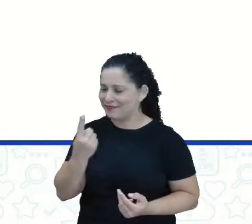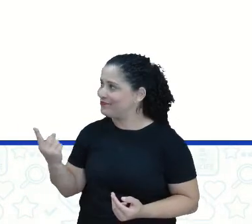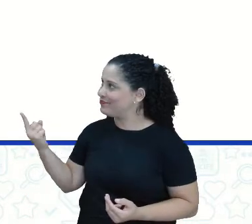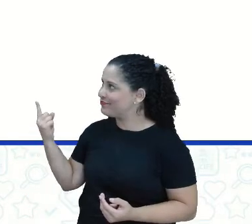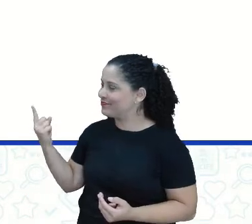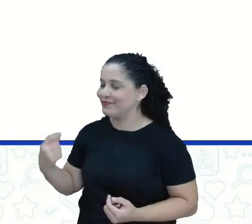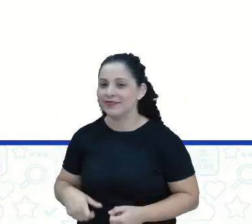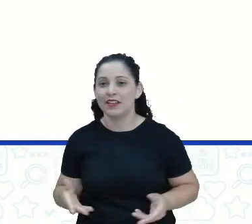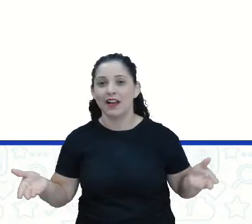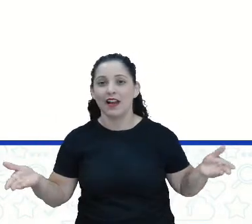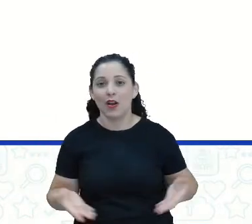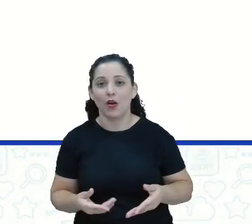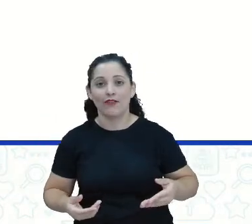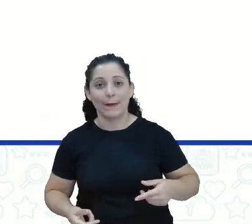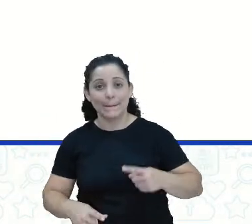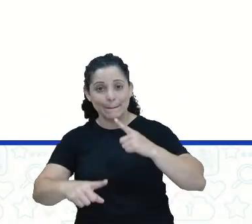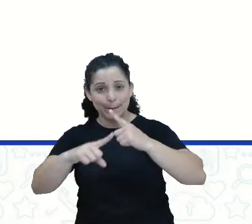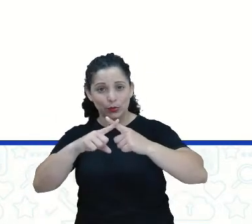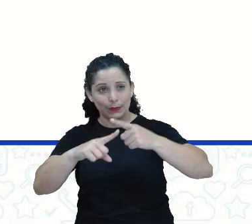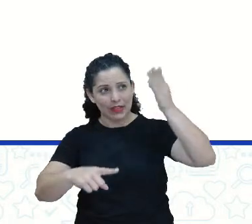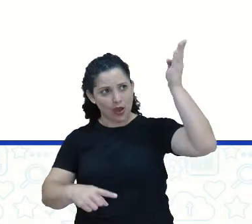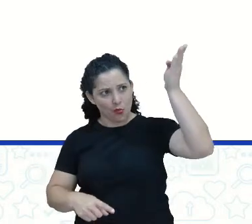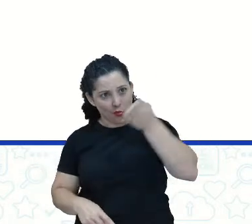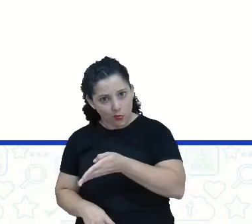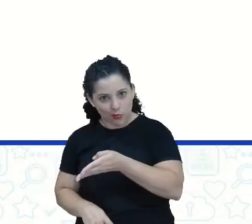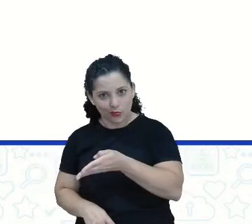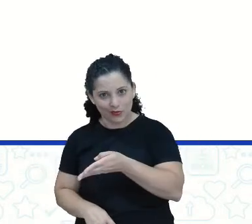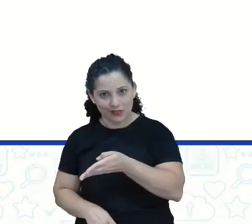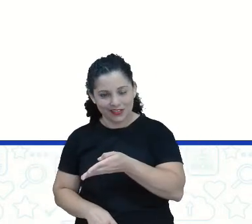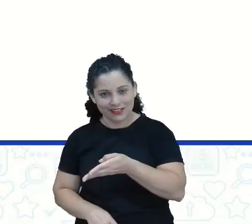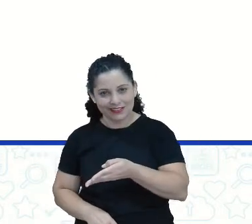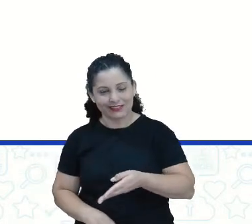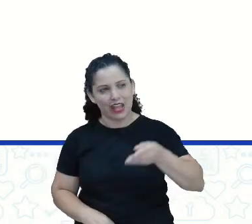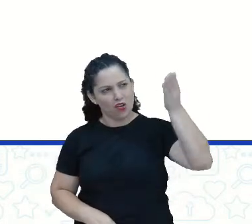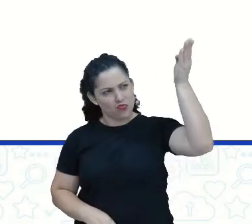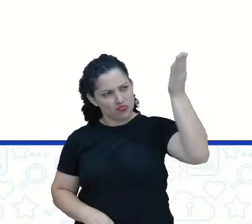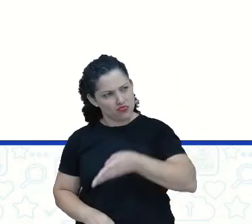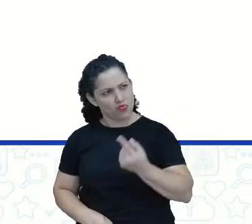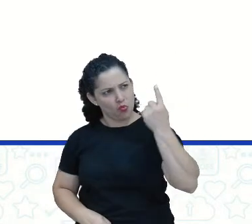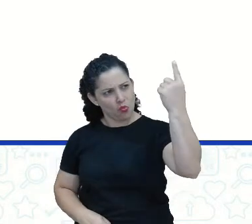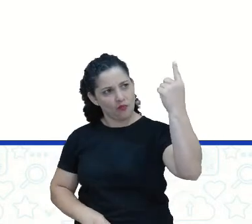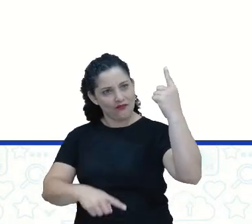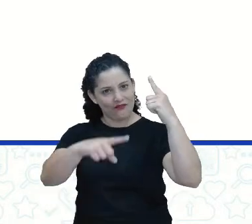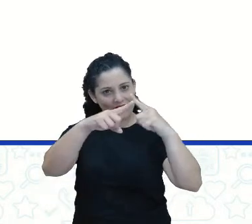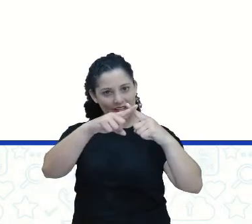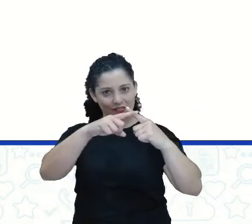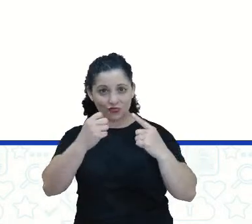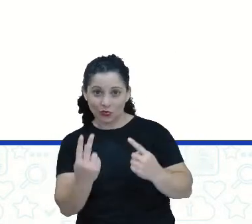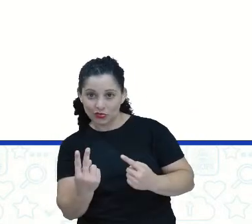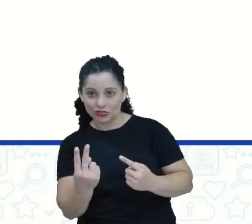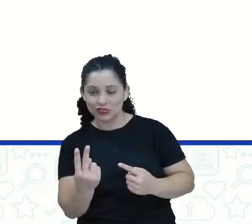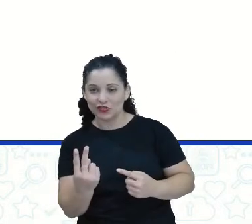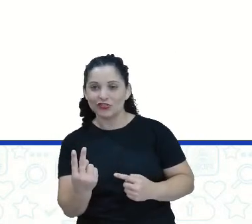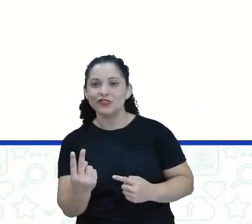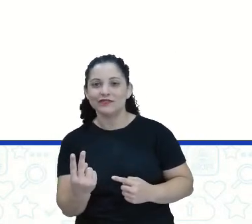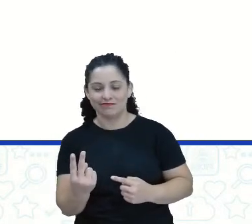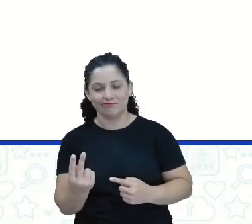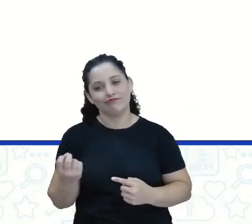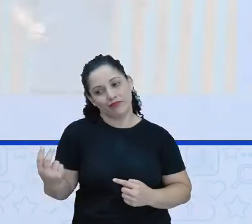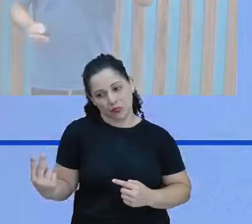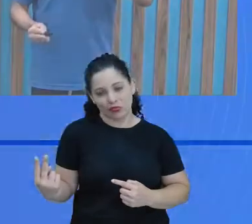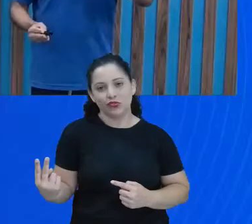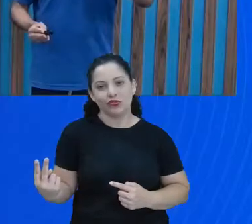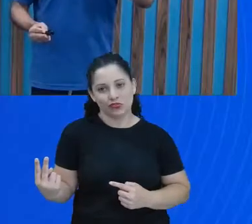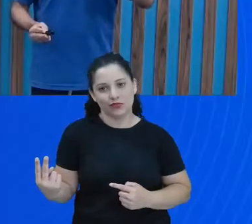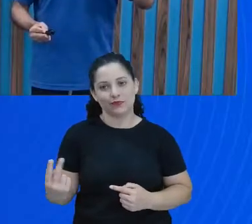Você vai multiplicar cruzado. Cruzado. 1 vezes 2 é a diagonal. Você vai multiplicar. Aqui vai dar 2.